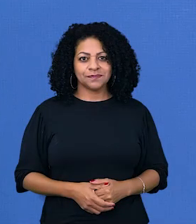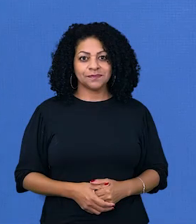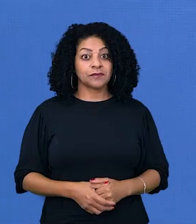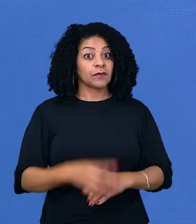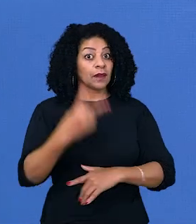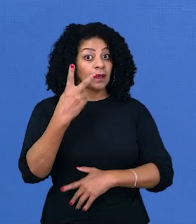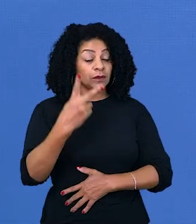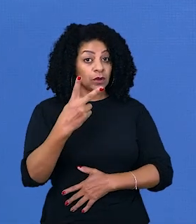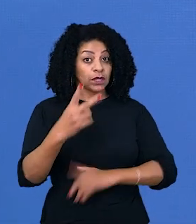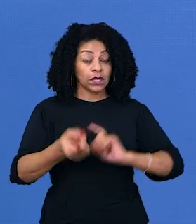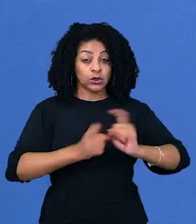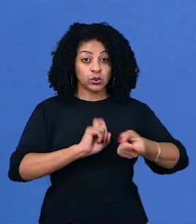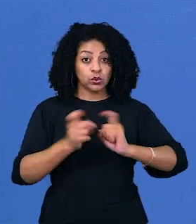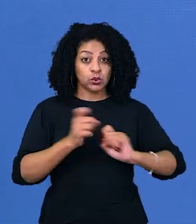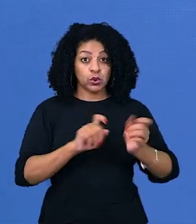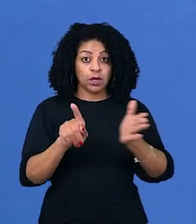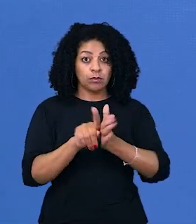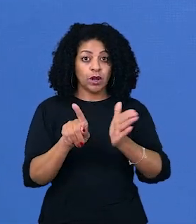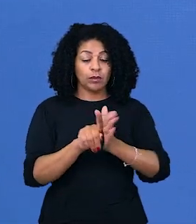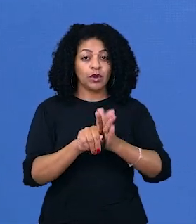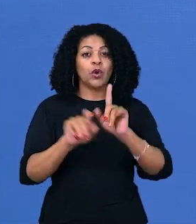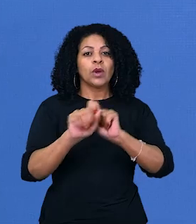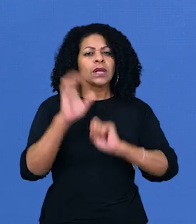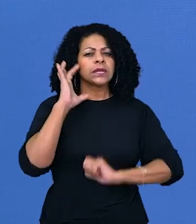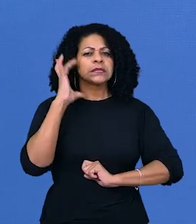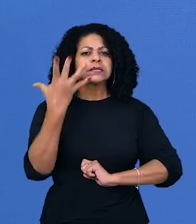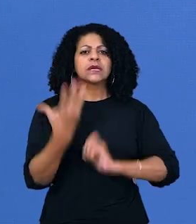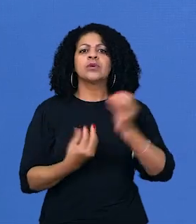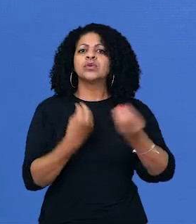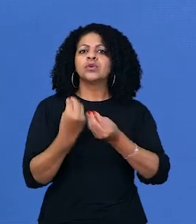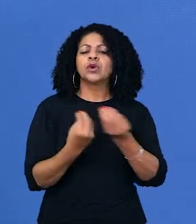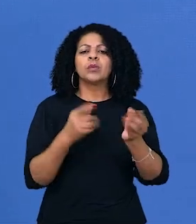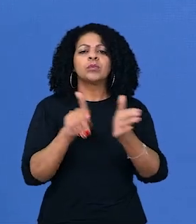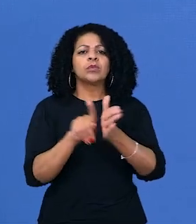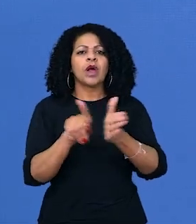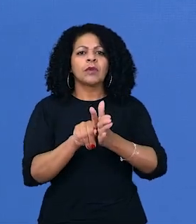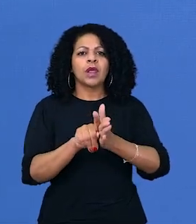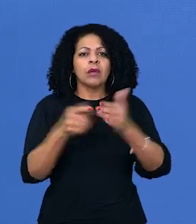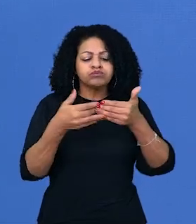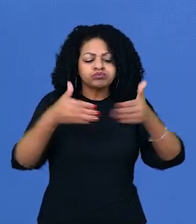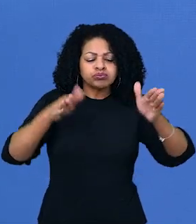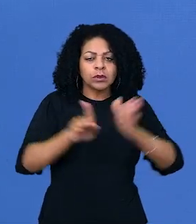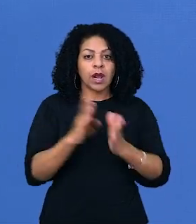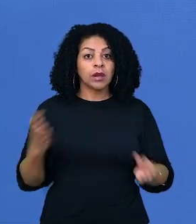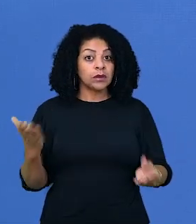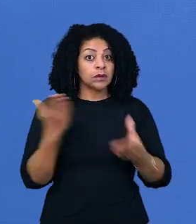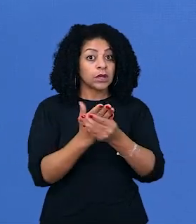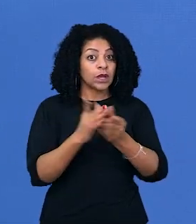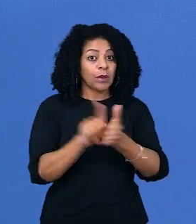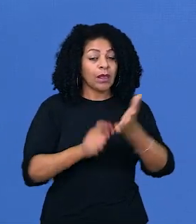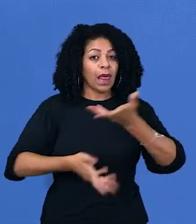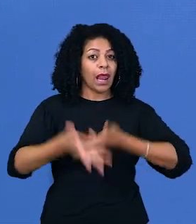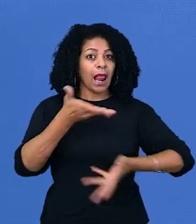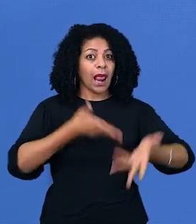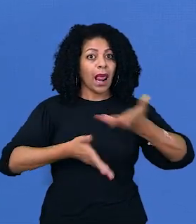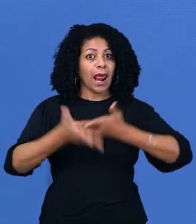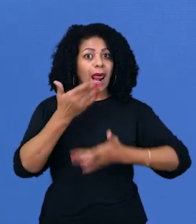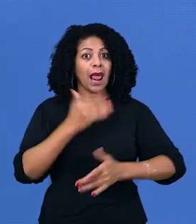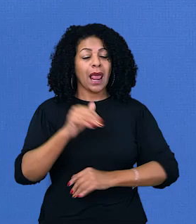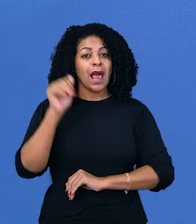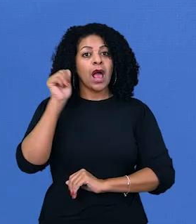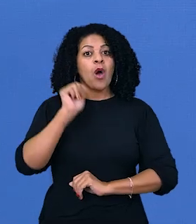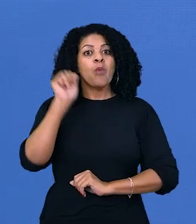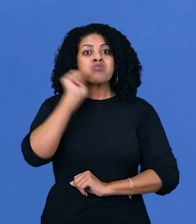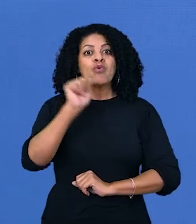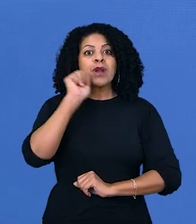A seção 2 de dissídios individuais manteve decisão que havia determinado a reabertura de um processo envolvendo o assassinato de